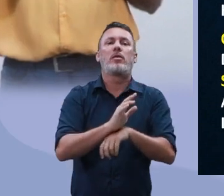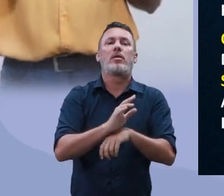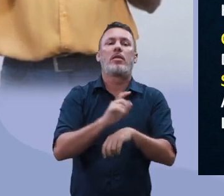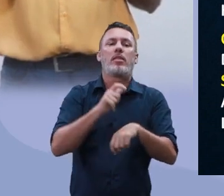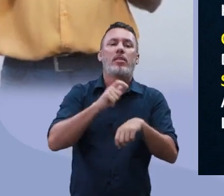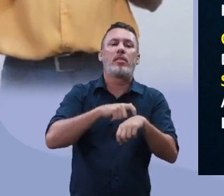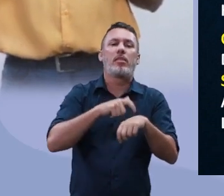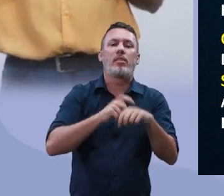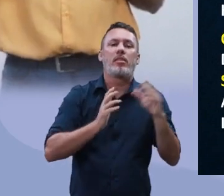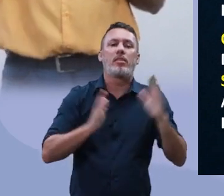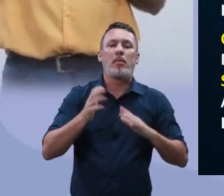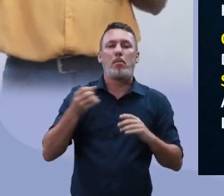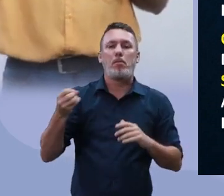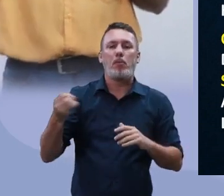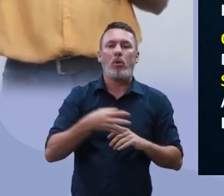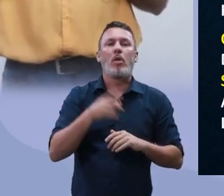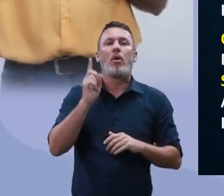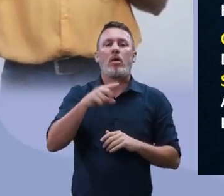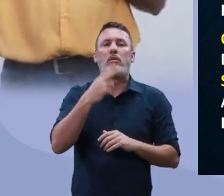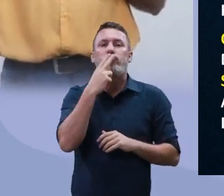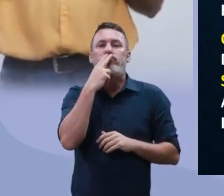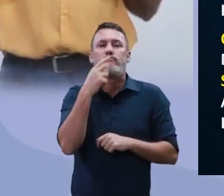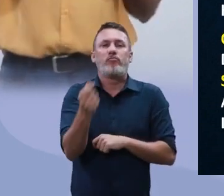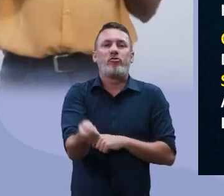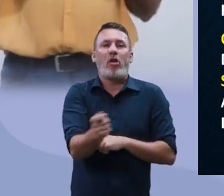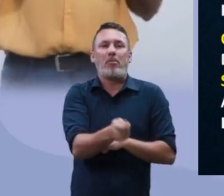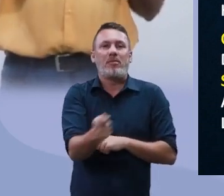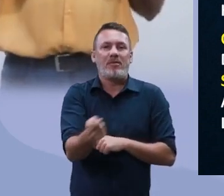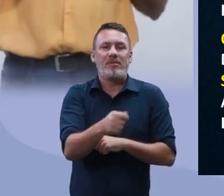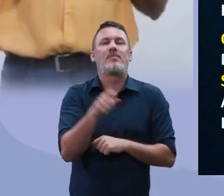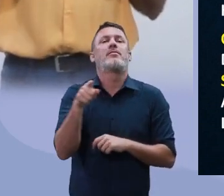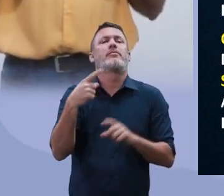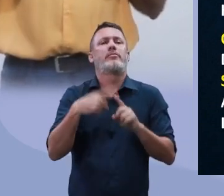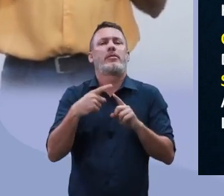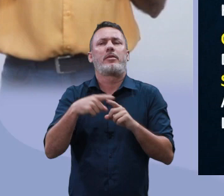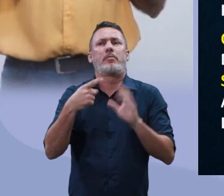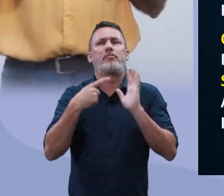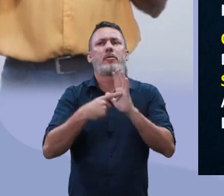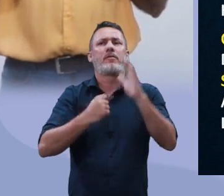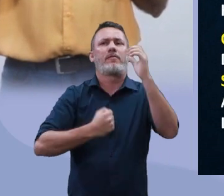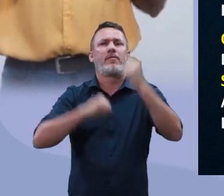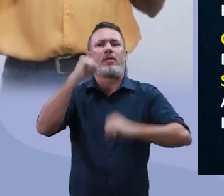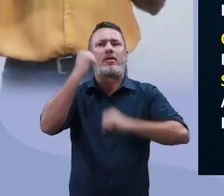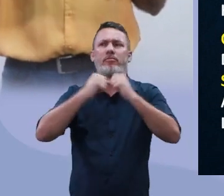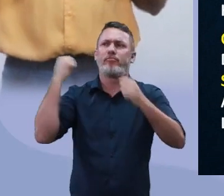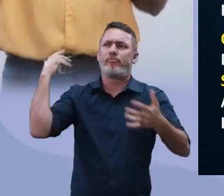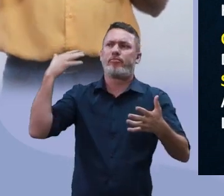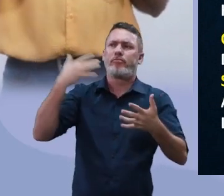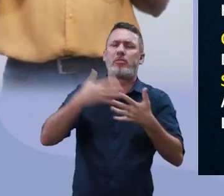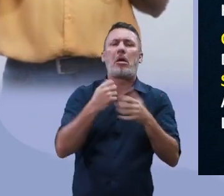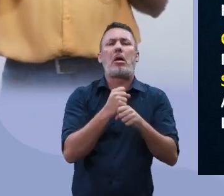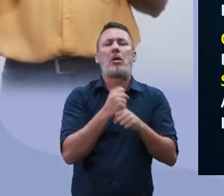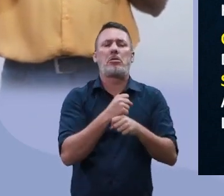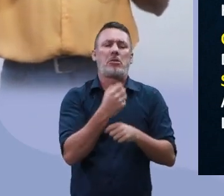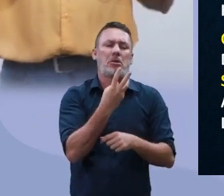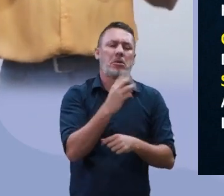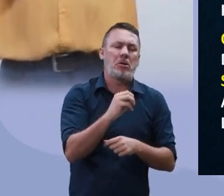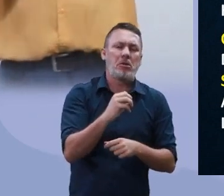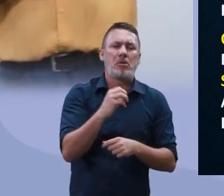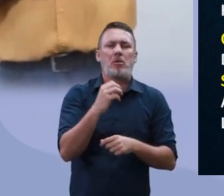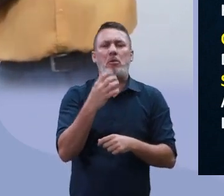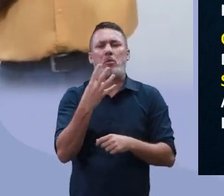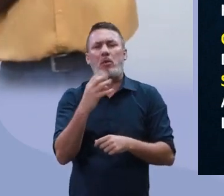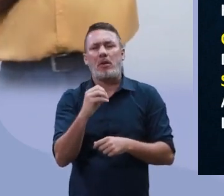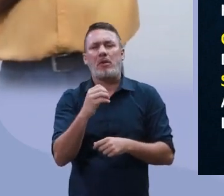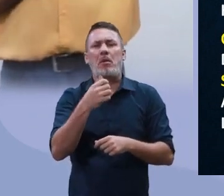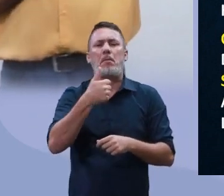né, que retrata todo o processo de industrialização, né, pegando ali décadas de 30, 40, ainda em território norte-americano.